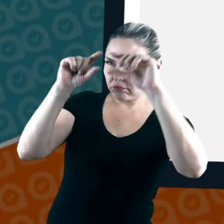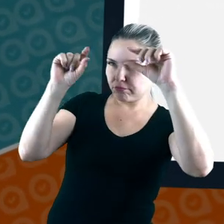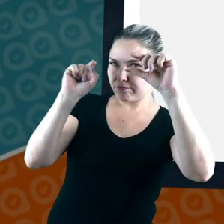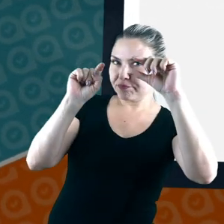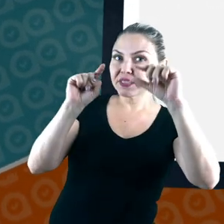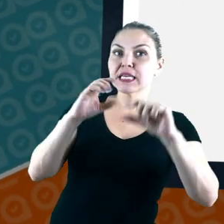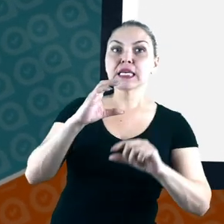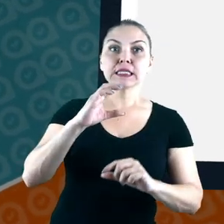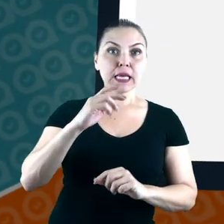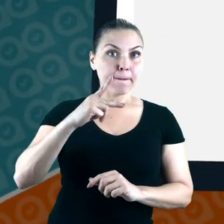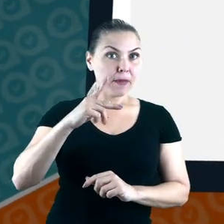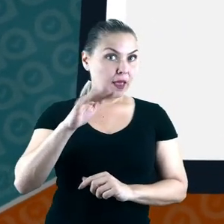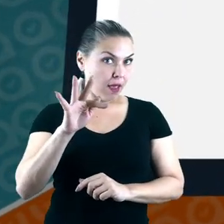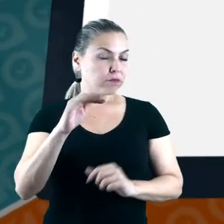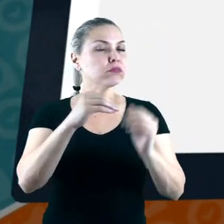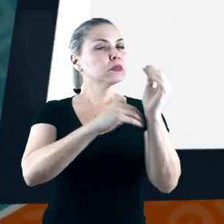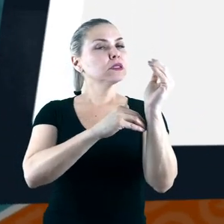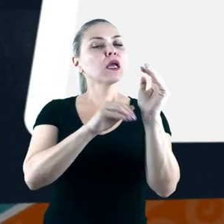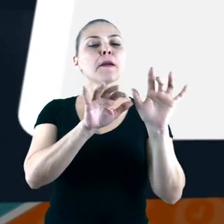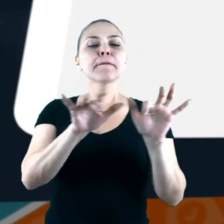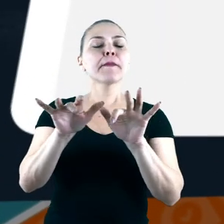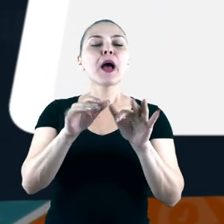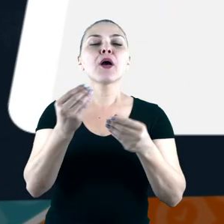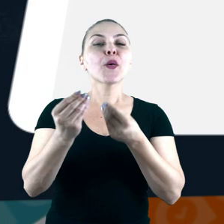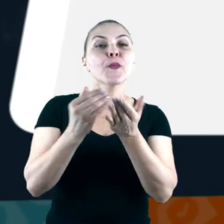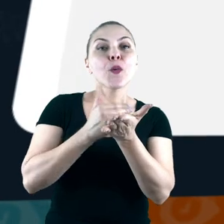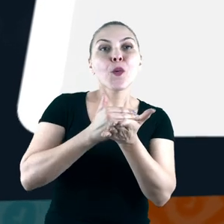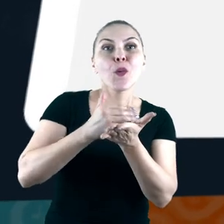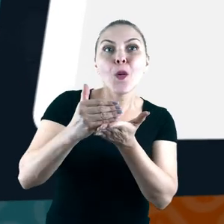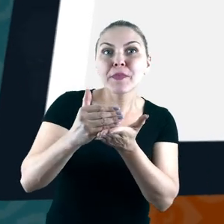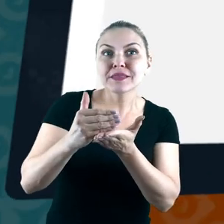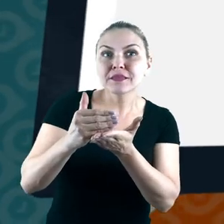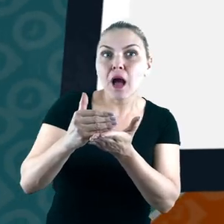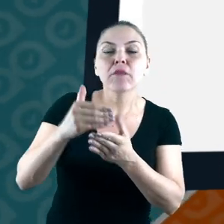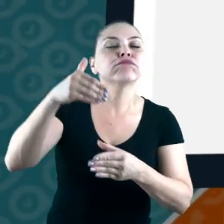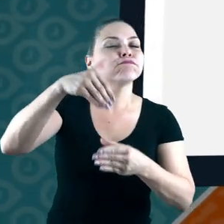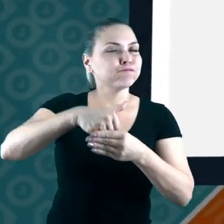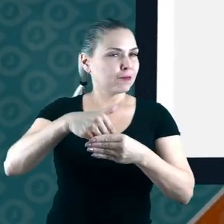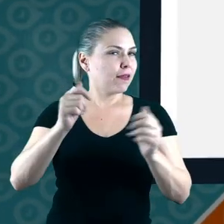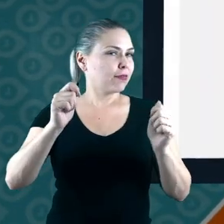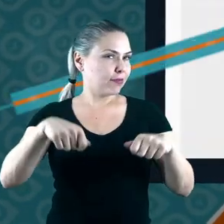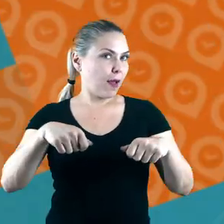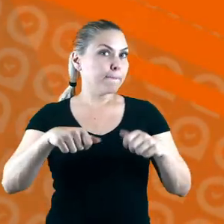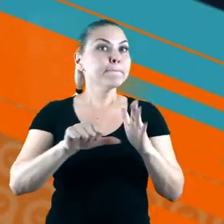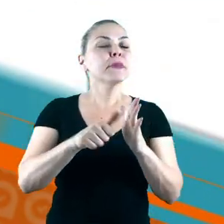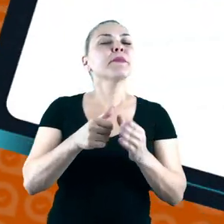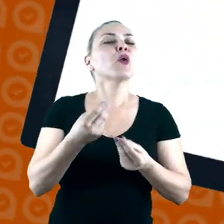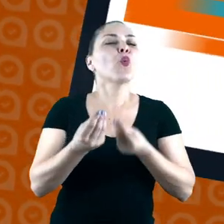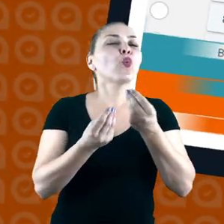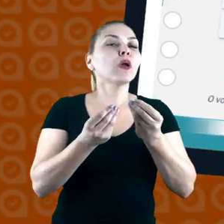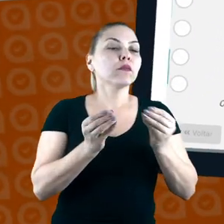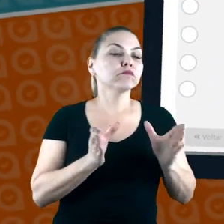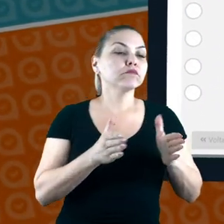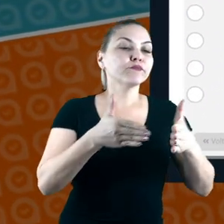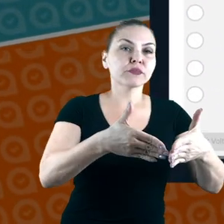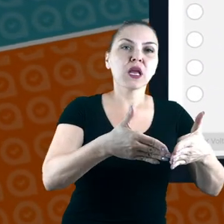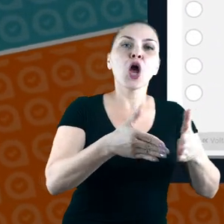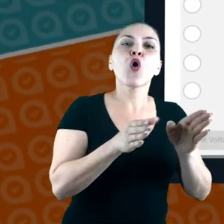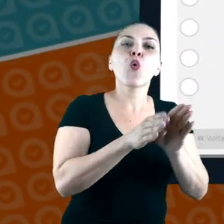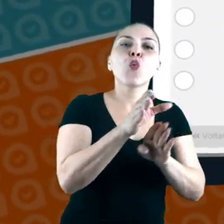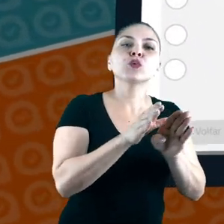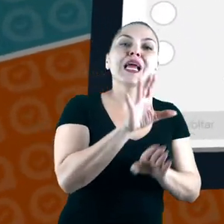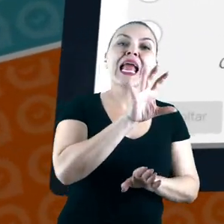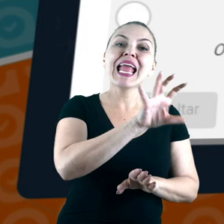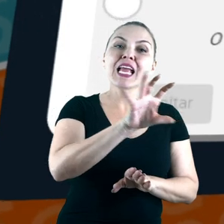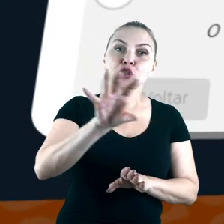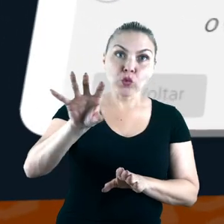Votar. Informe seu CPF e a senha. Clique em Iniciar votação. Primeiro, você vai votar para o